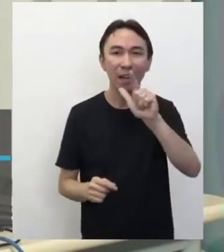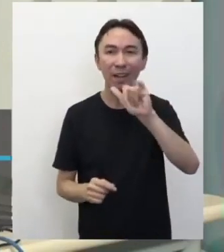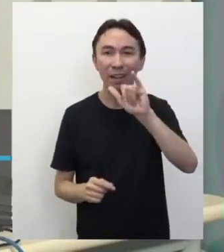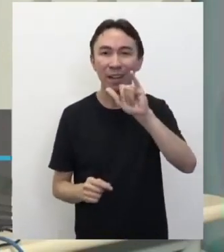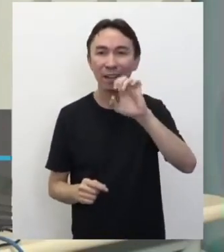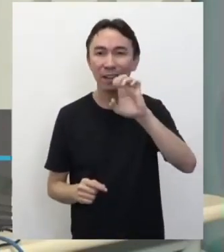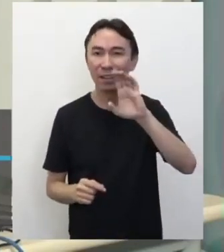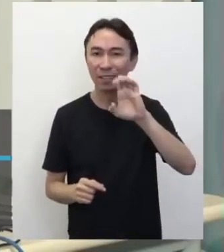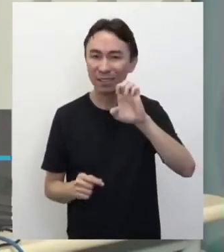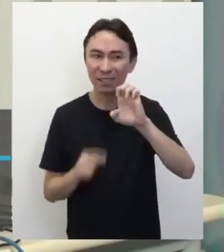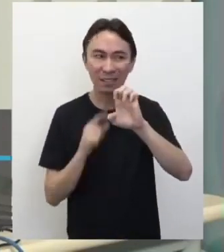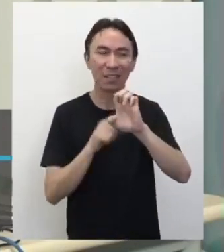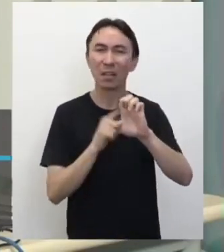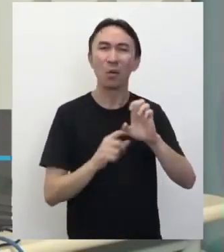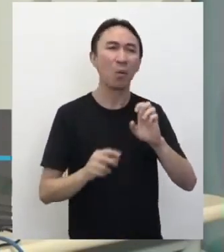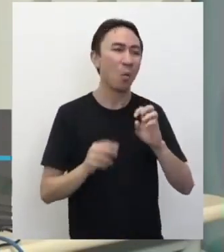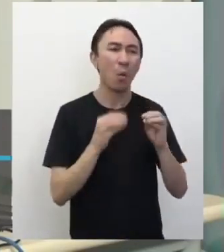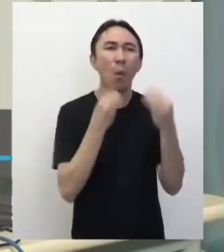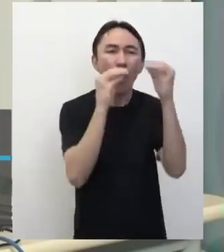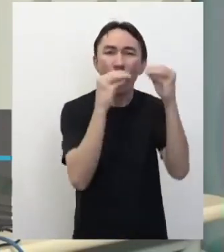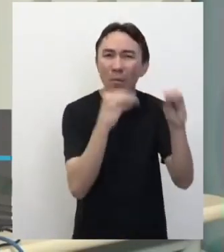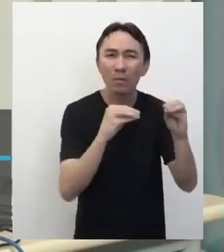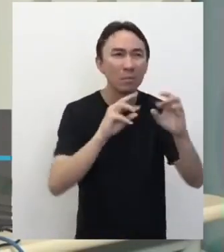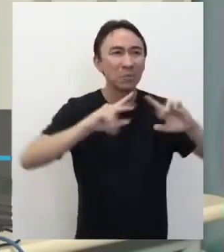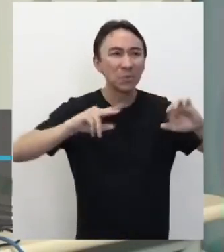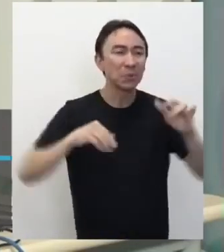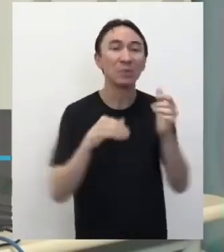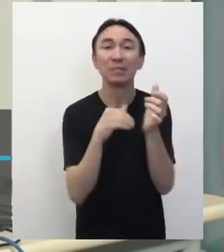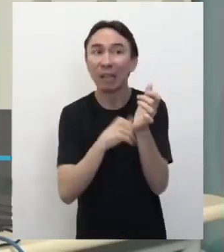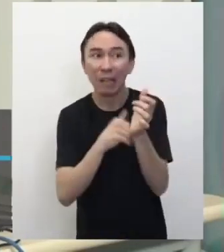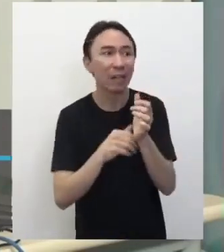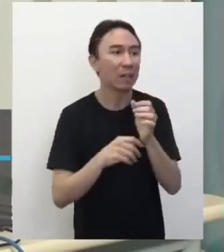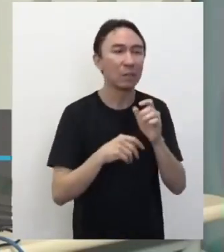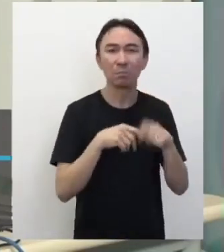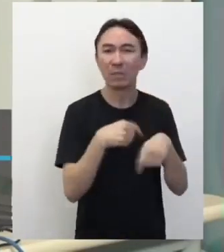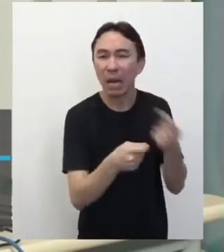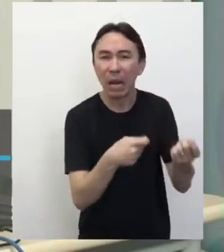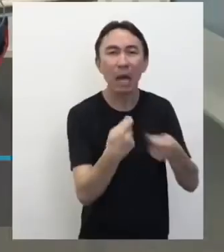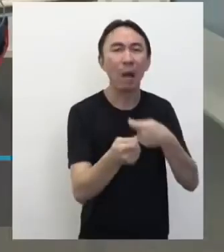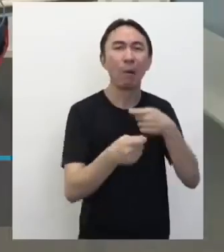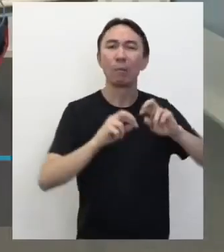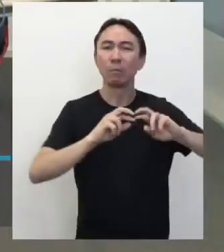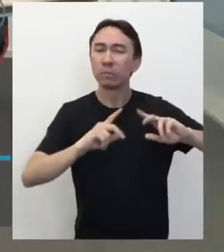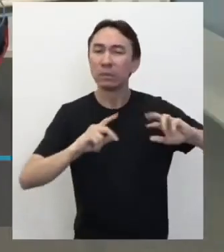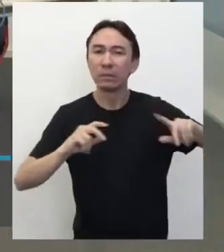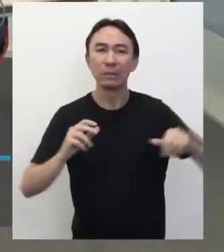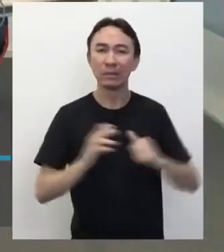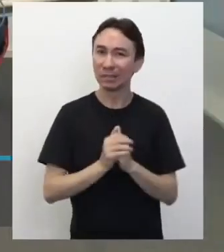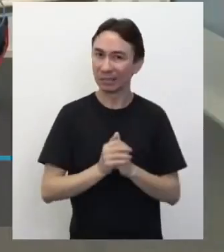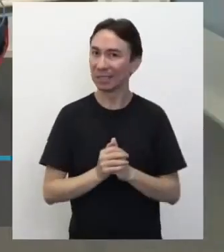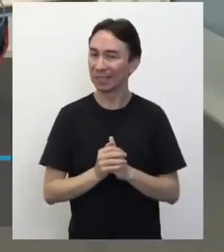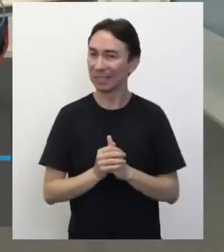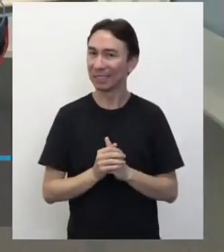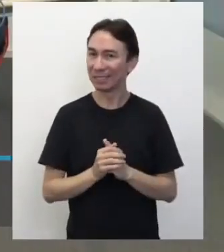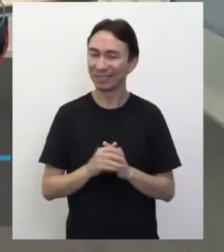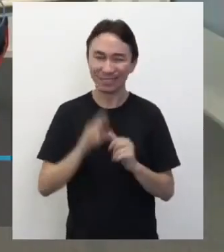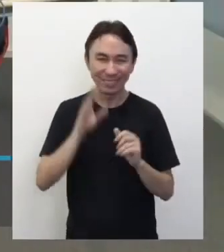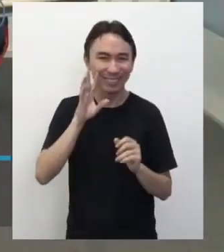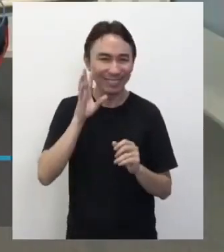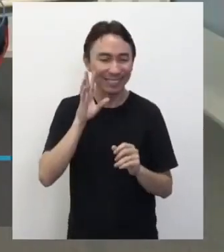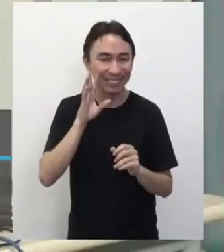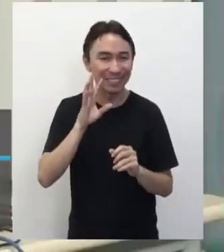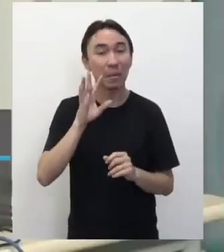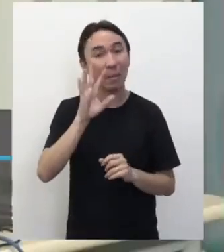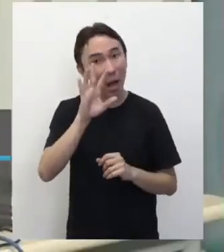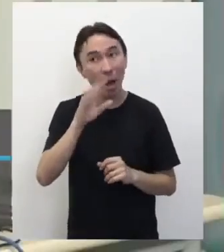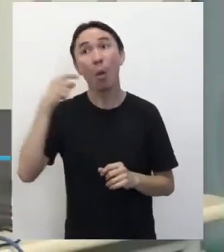colocou bastante enigmas, bastante coisas bem legais no Alice. E Ilusão, loucura. Olha que legal. Luan. Mas é